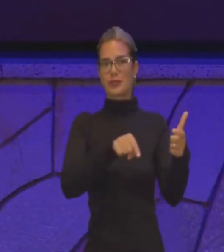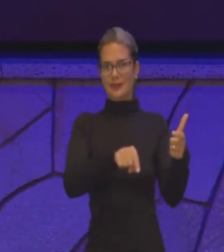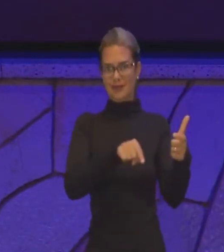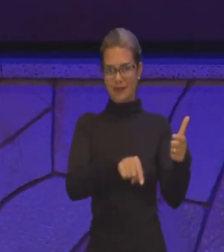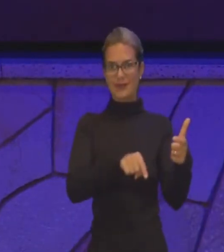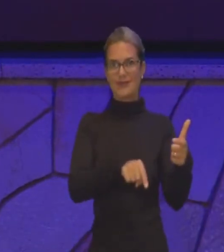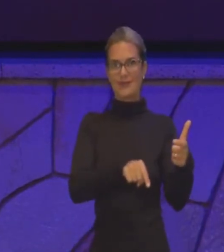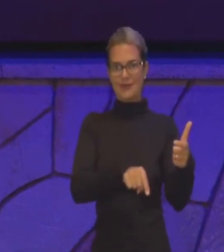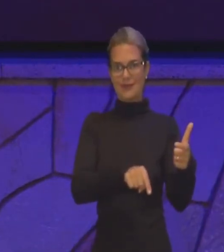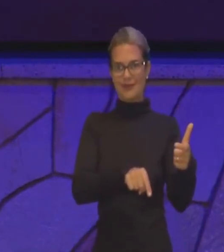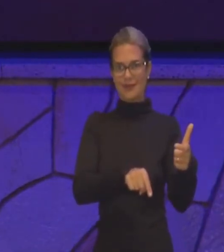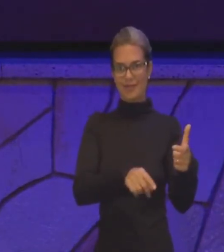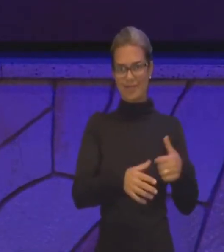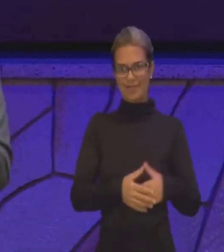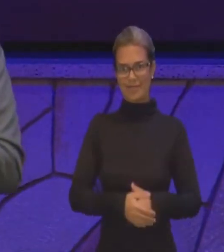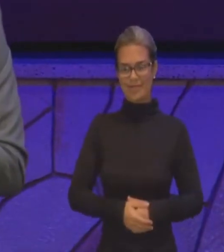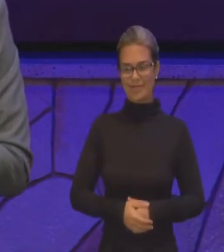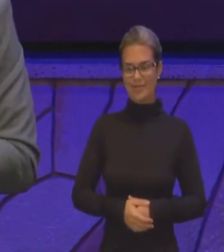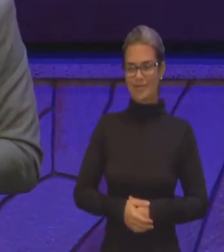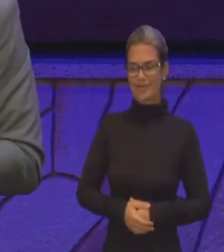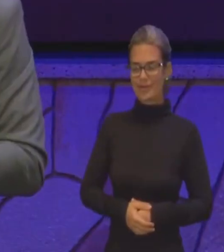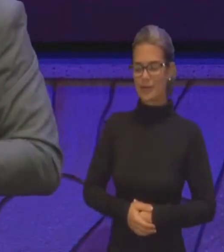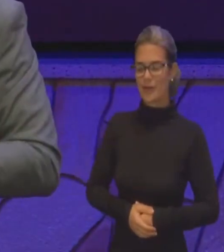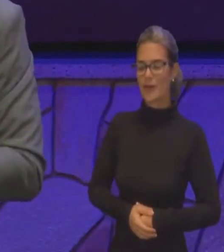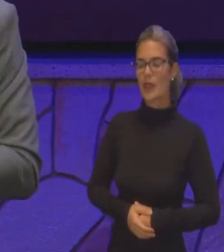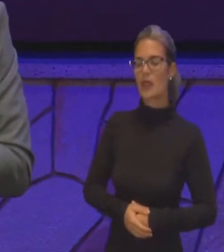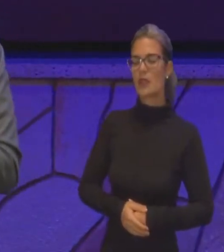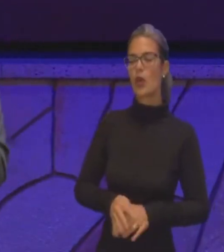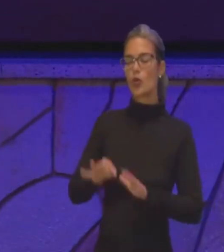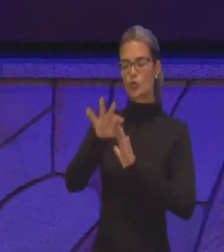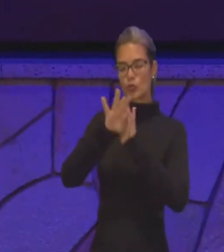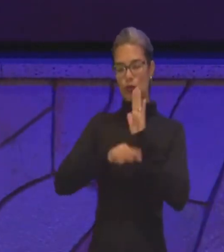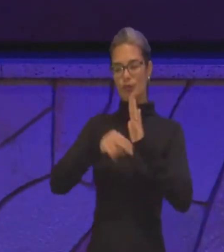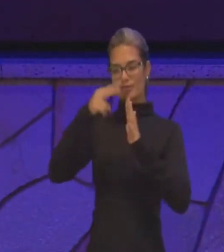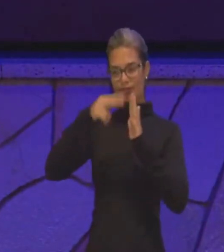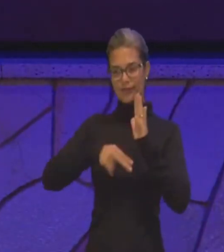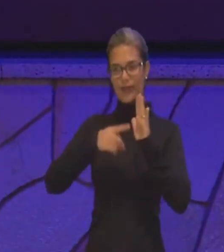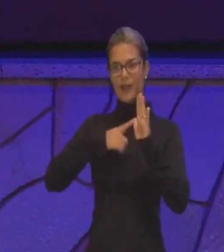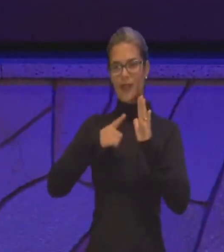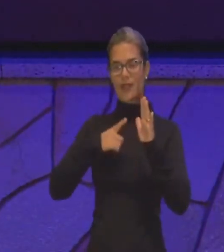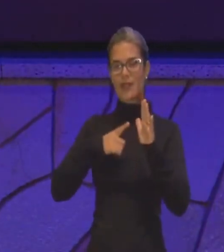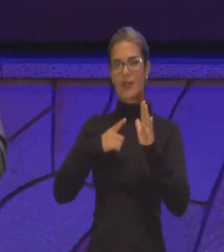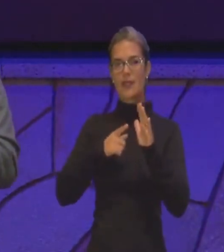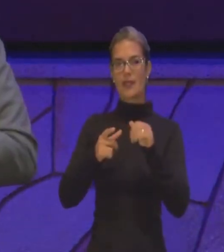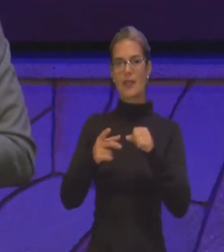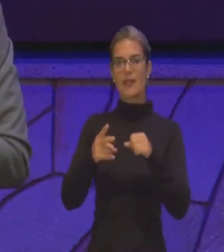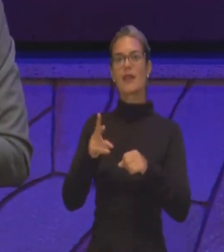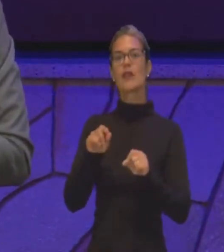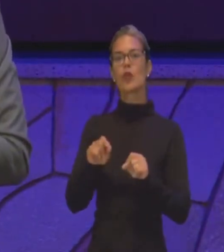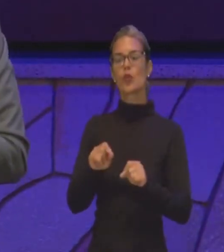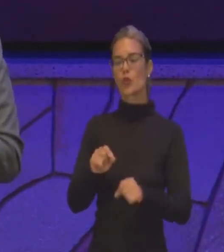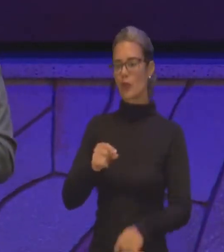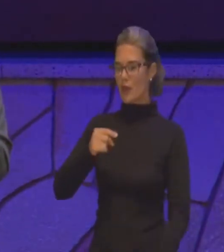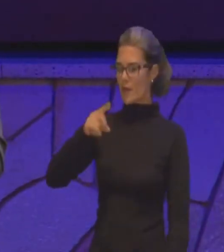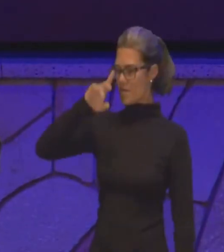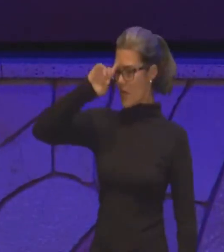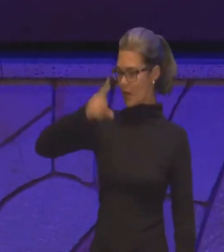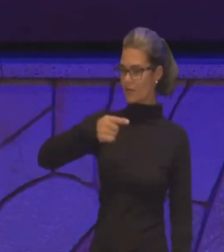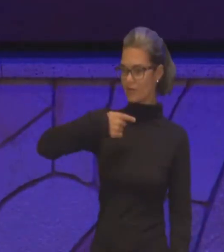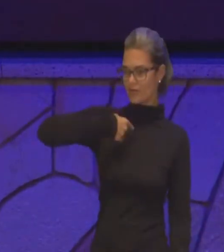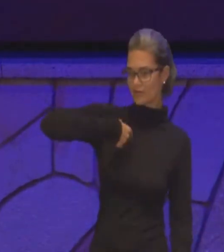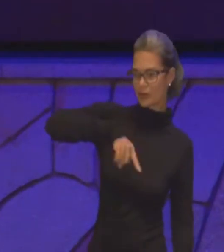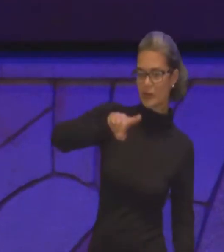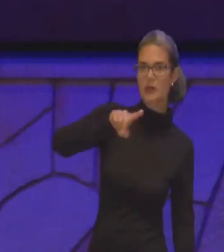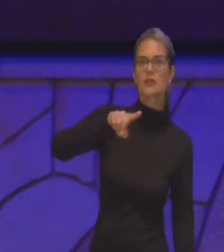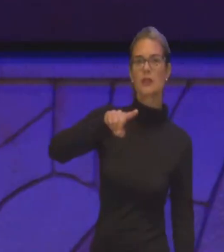poucos indivíduos. Quando nós olhamos para o texto indo e fazei discípulos,